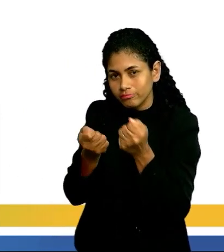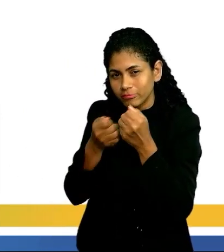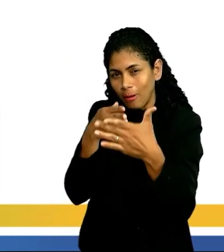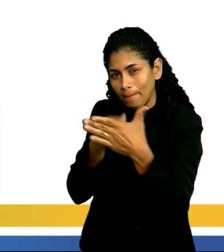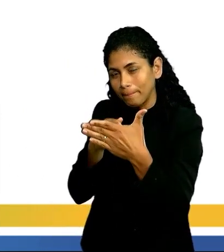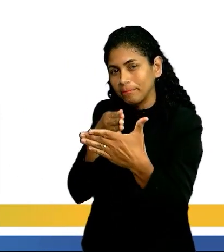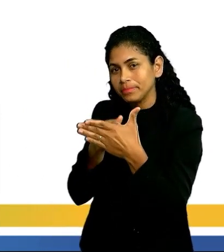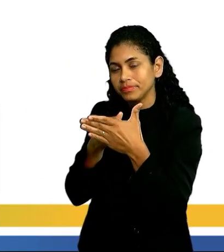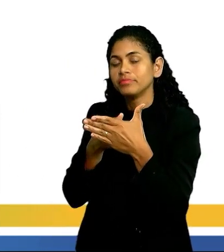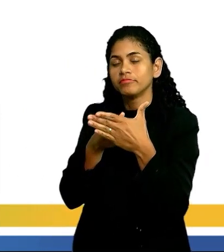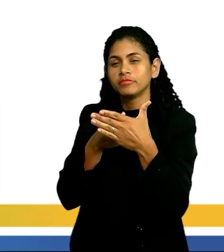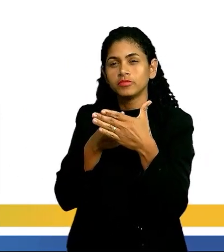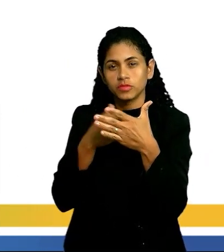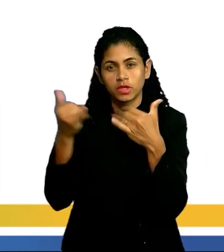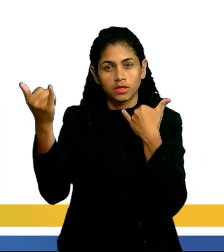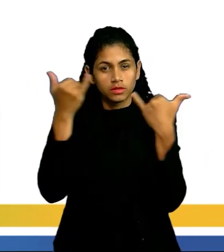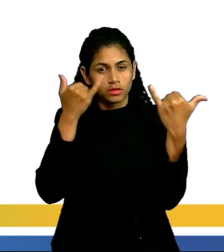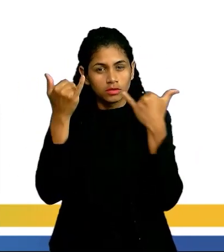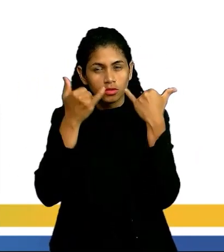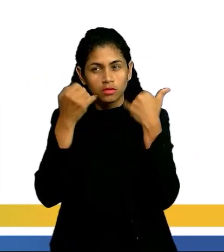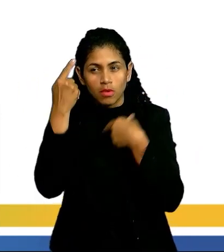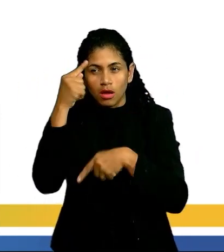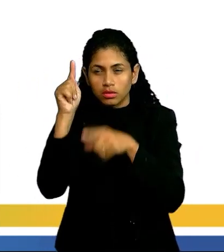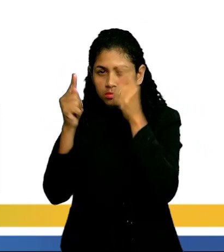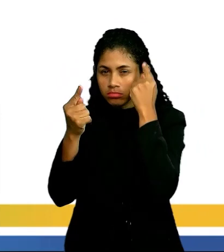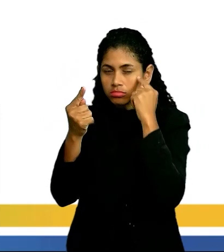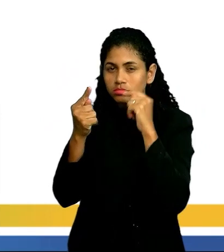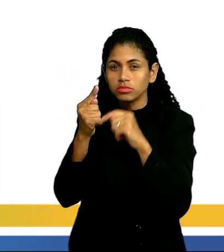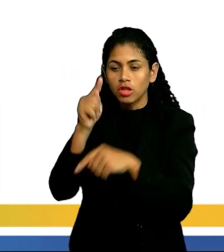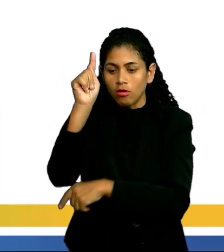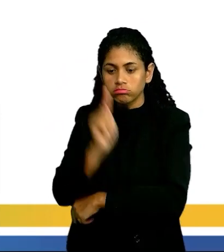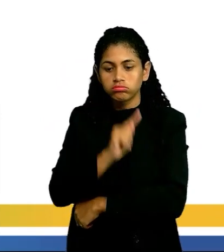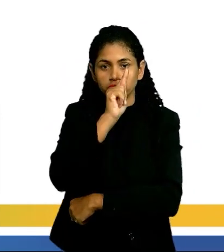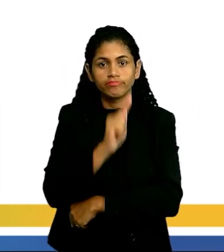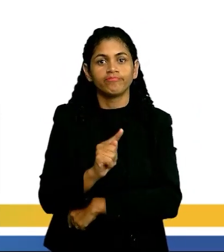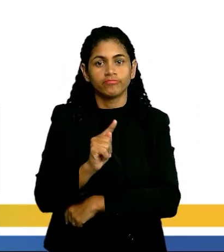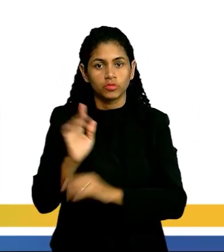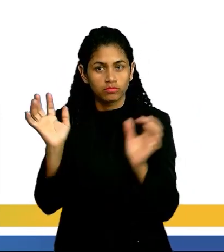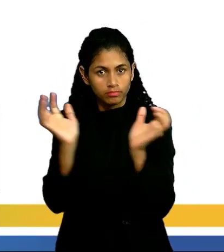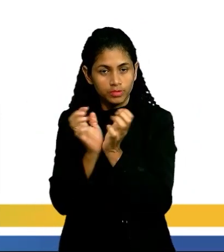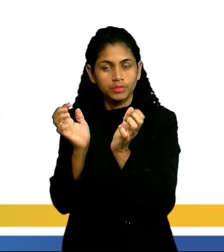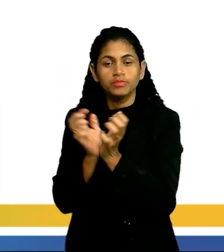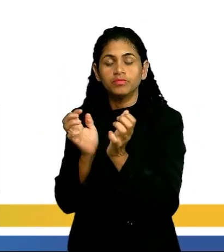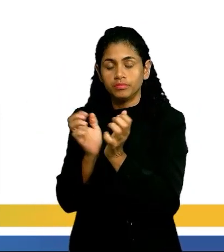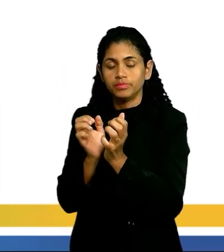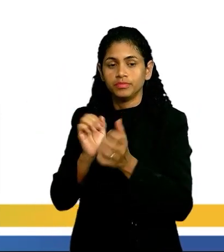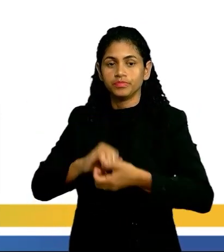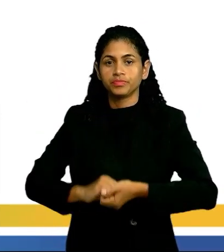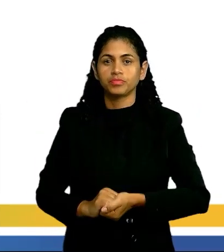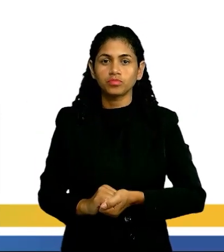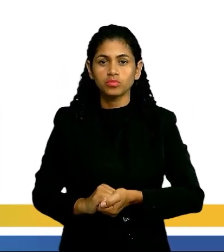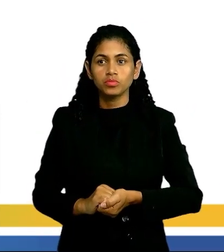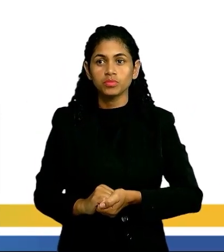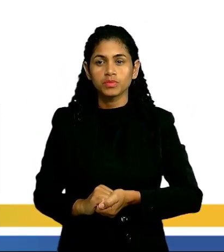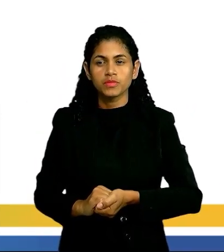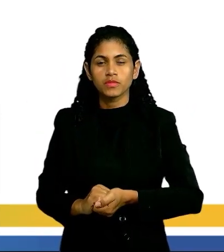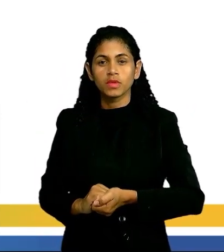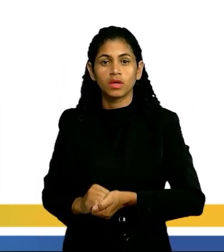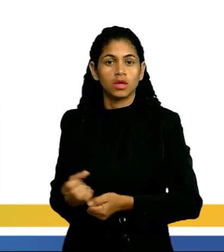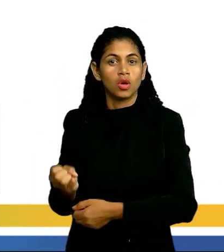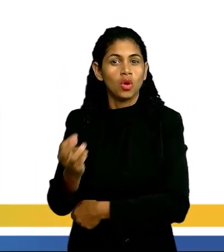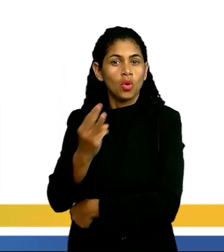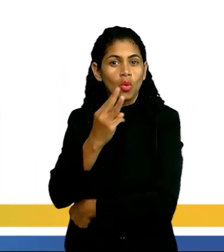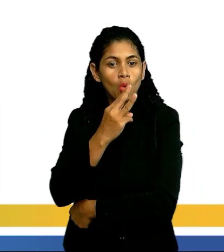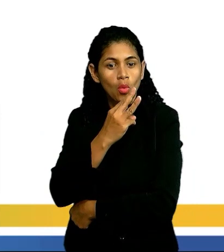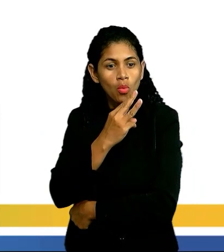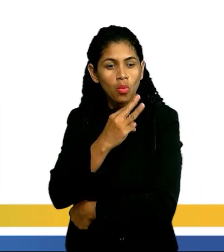a circulação das ideias contrárias ao regime. O militarismo, né, a exaltação e a valorização das forças